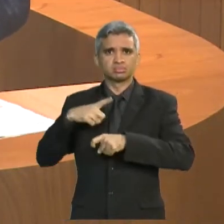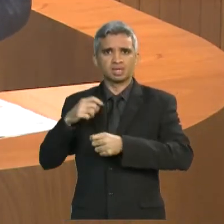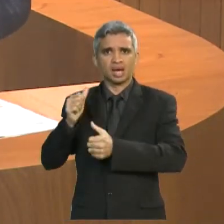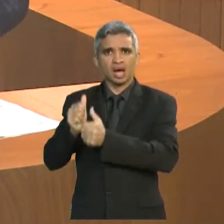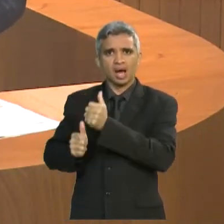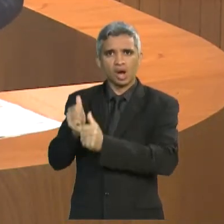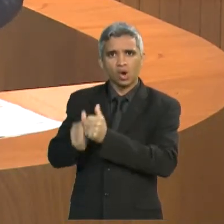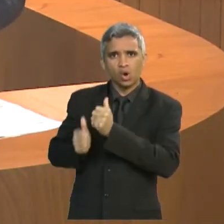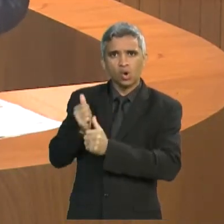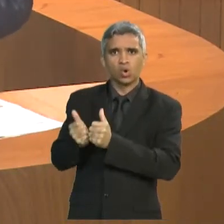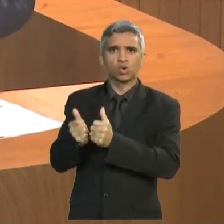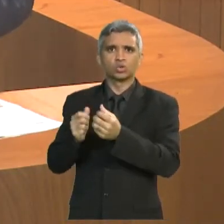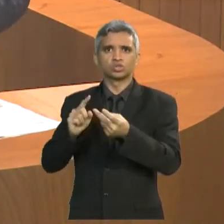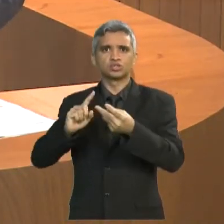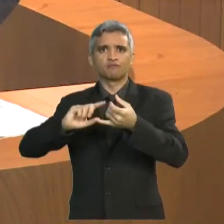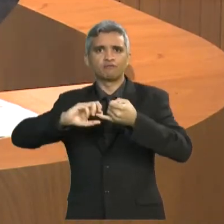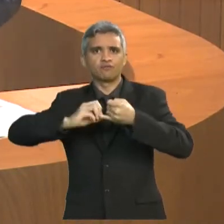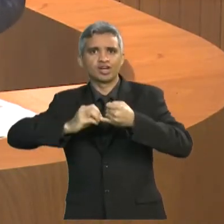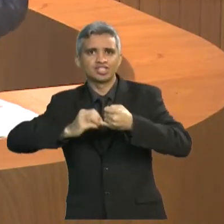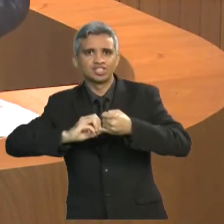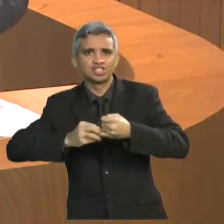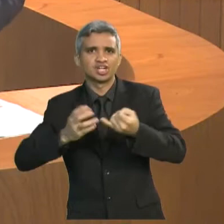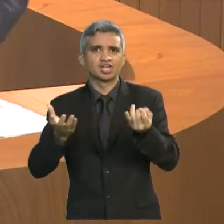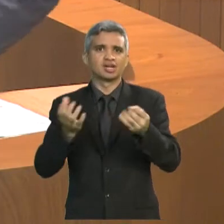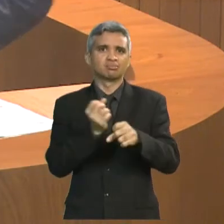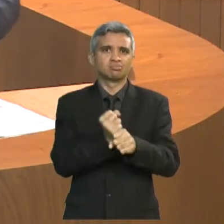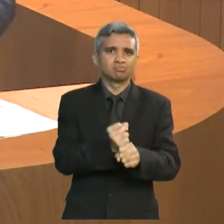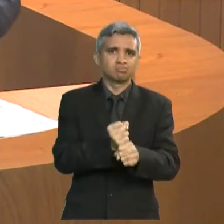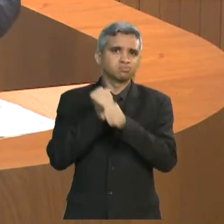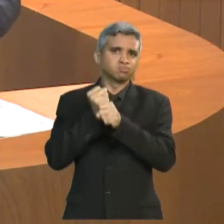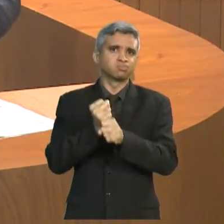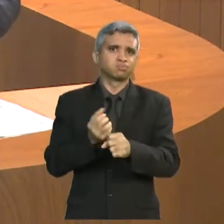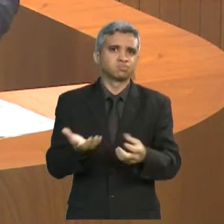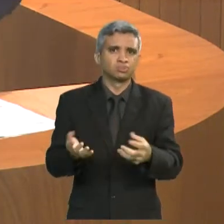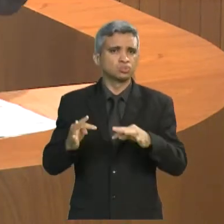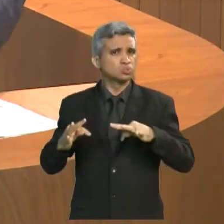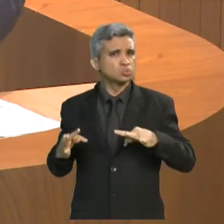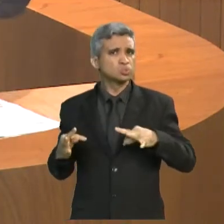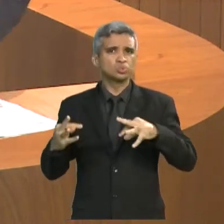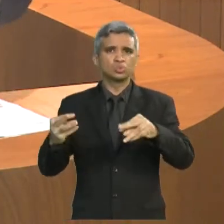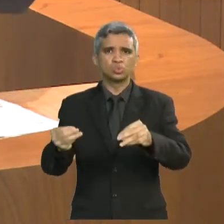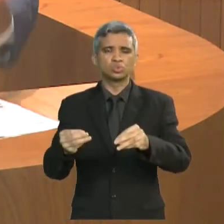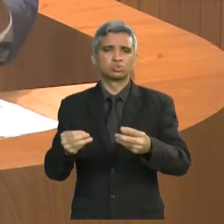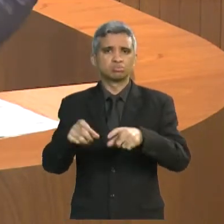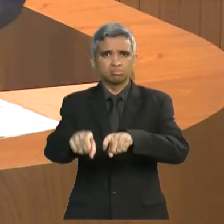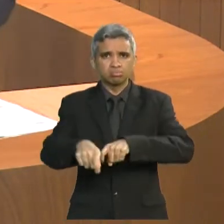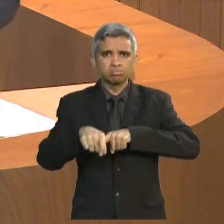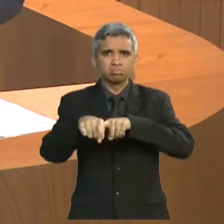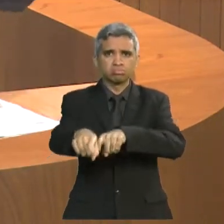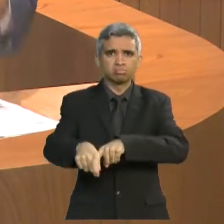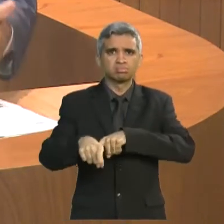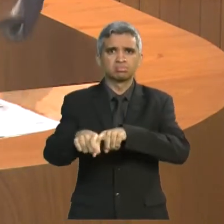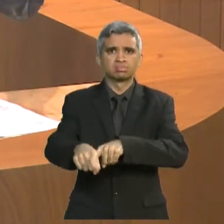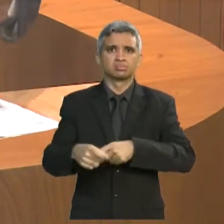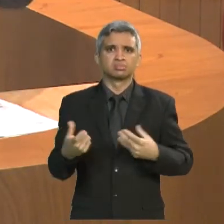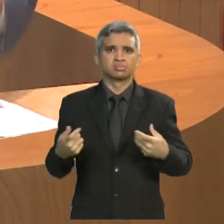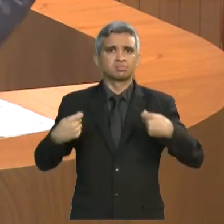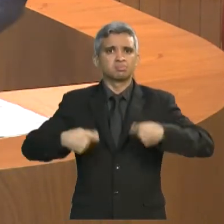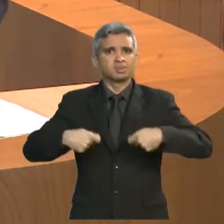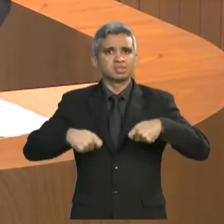milho plantando feijão plantando a mandioca para toda a cachorra visita a substância da terra